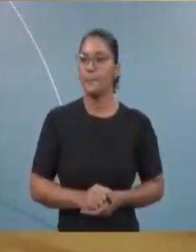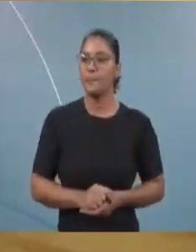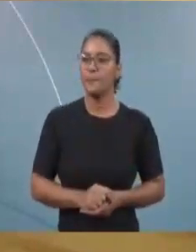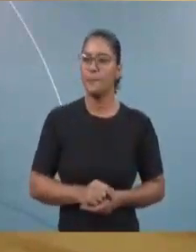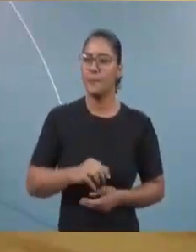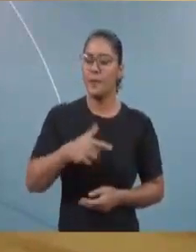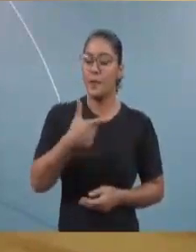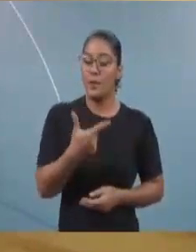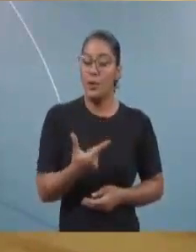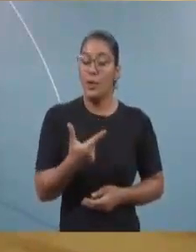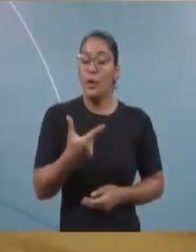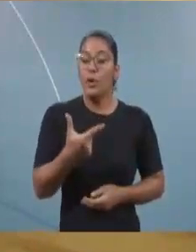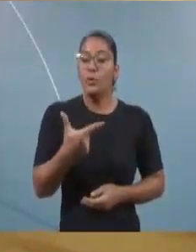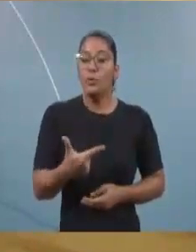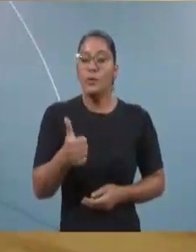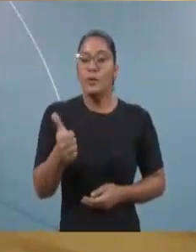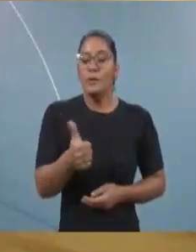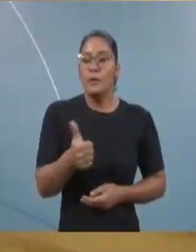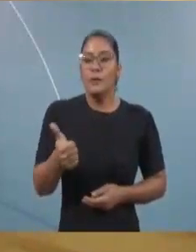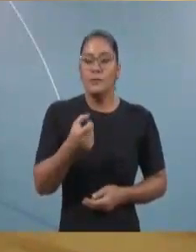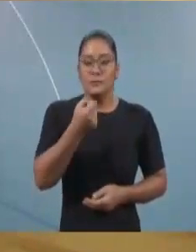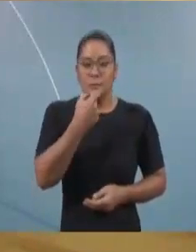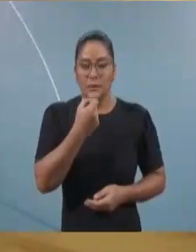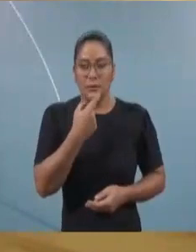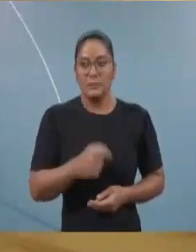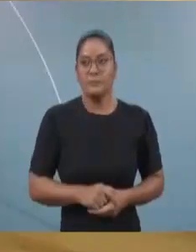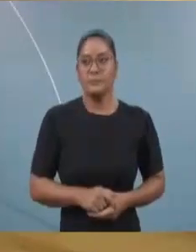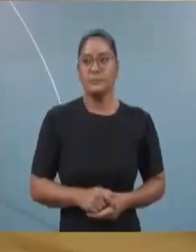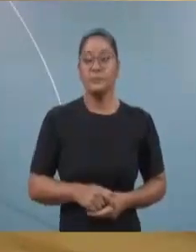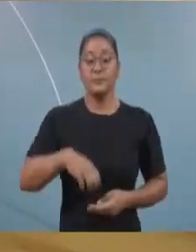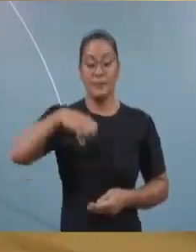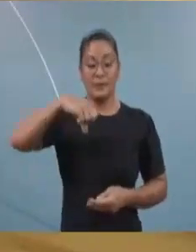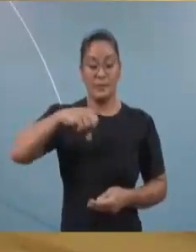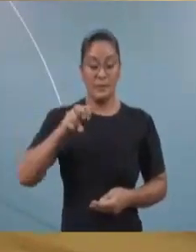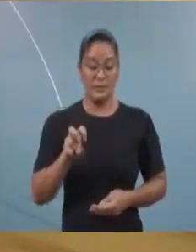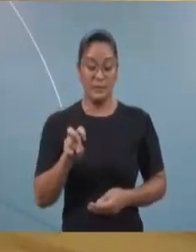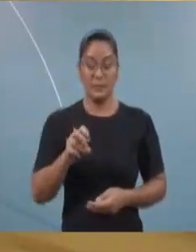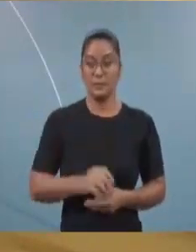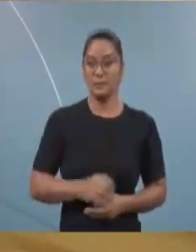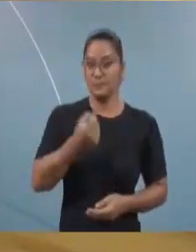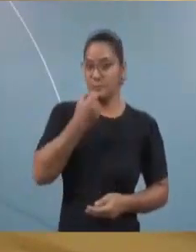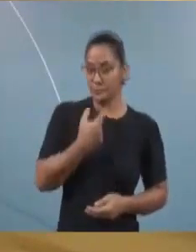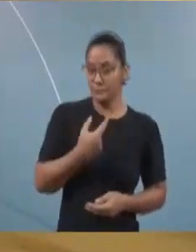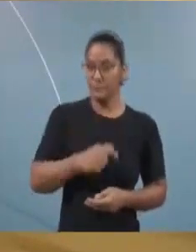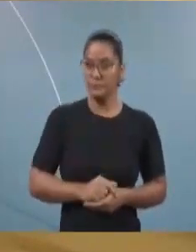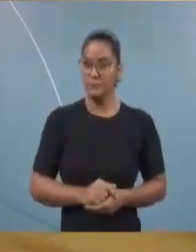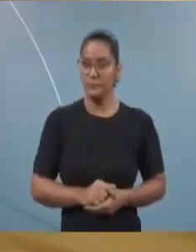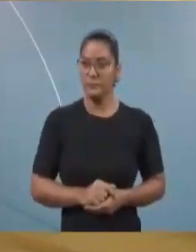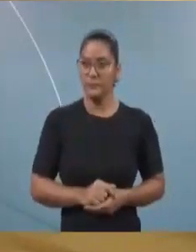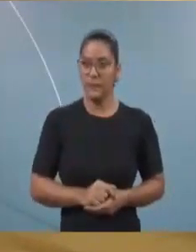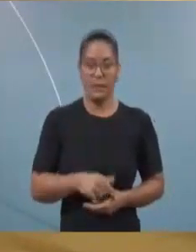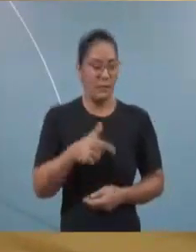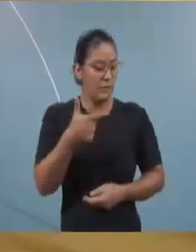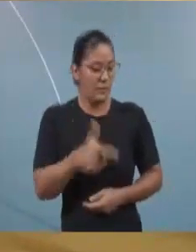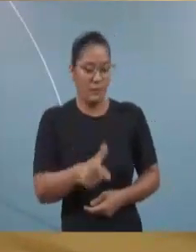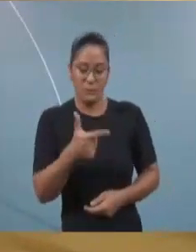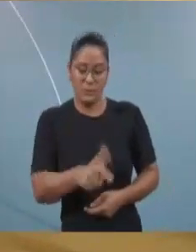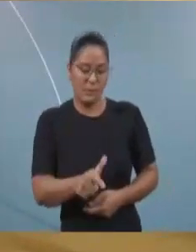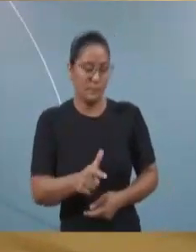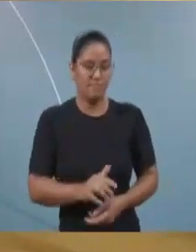por 211 medicamentos 95 desses medicamentos estão indisponíveis